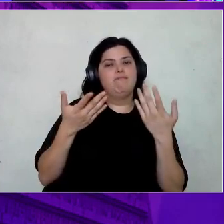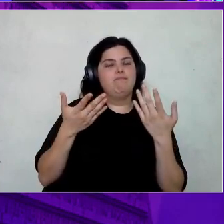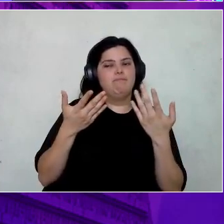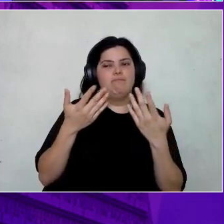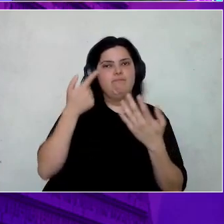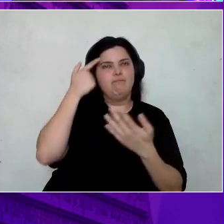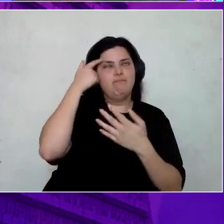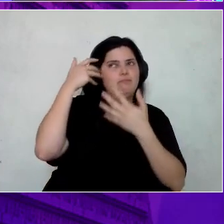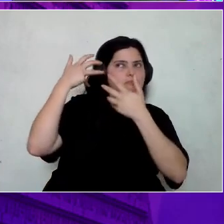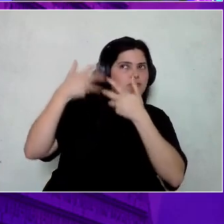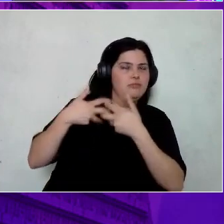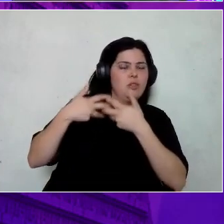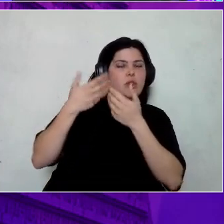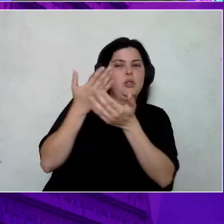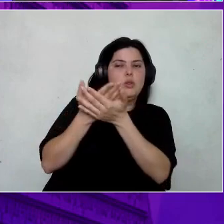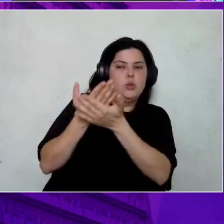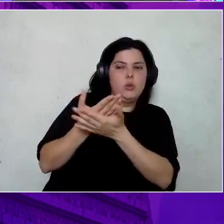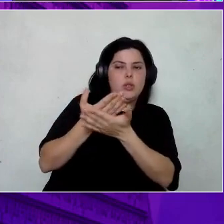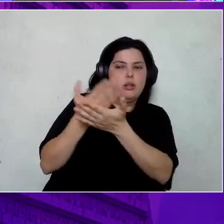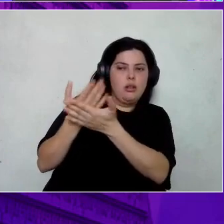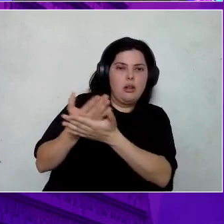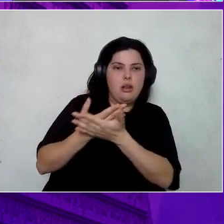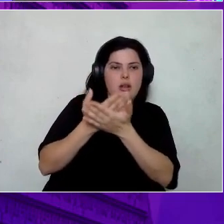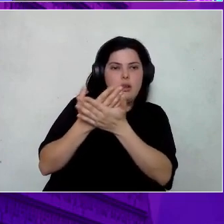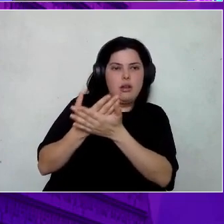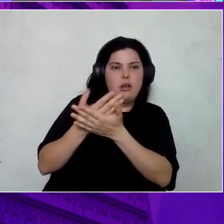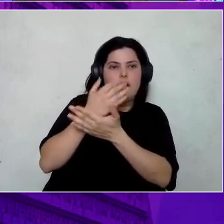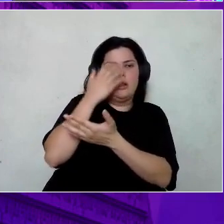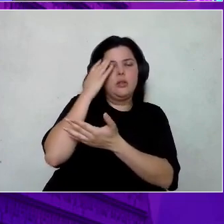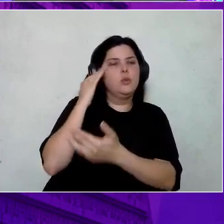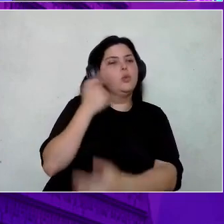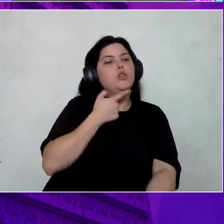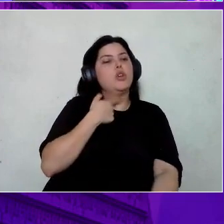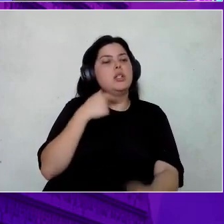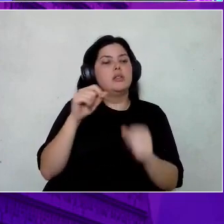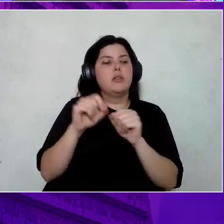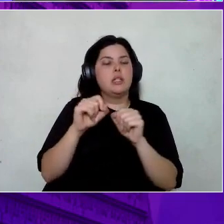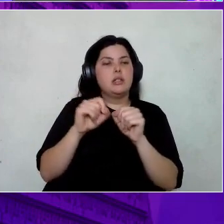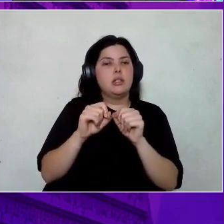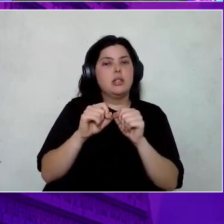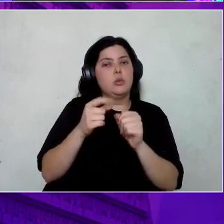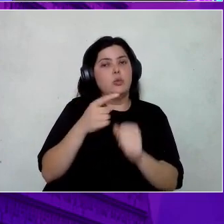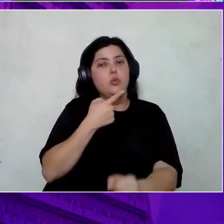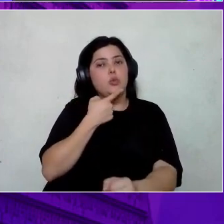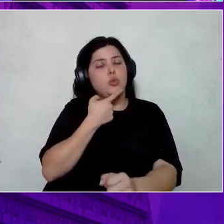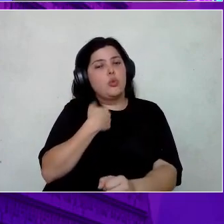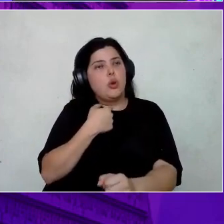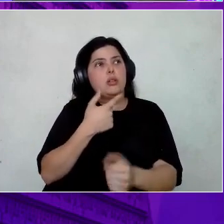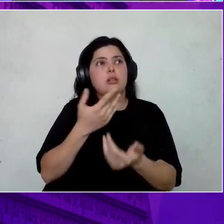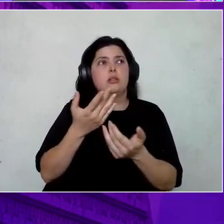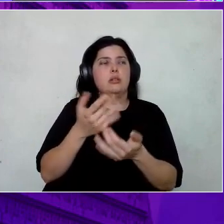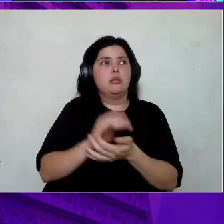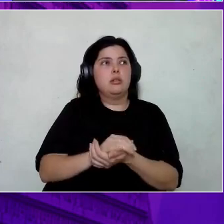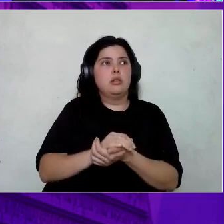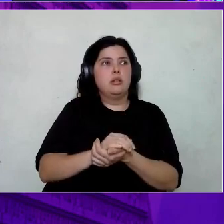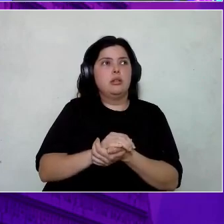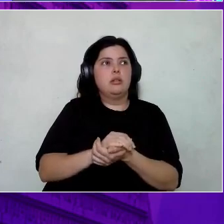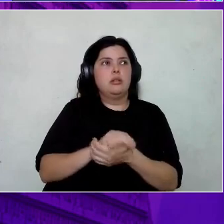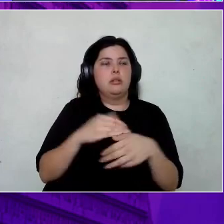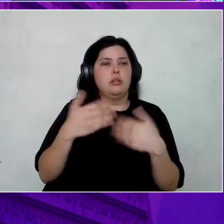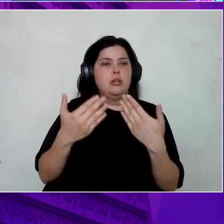vai estudar, que é algo que você está gostando de fazer, e provavelmente se você gosta de fazer aquilo ali, você vai acabar realmente